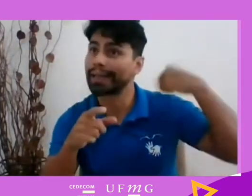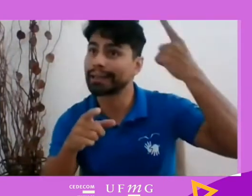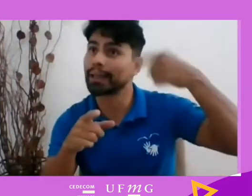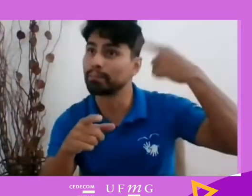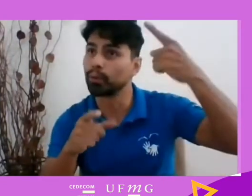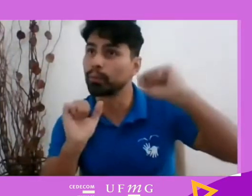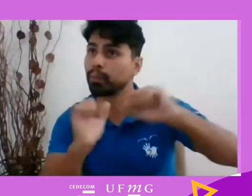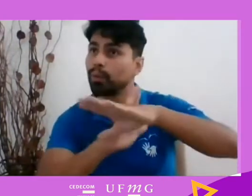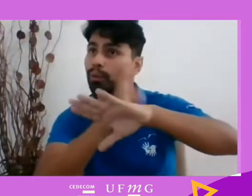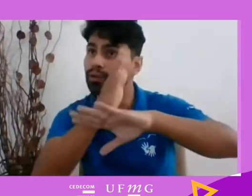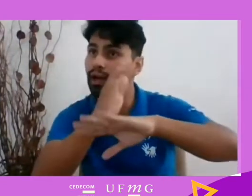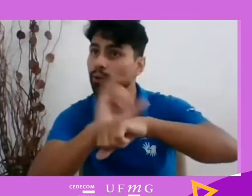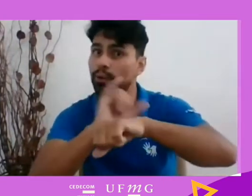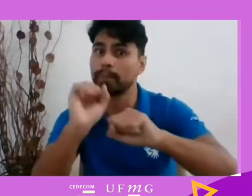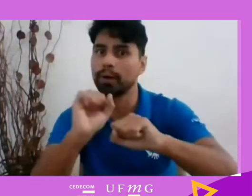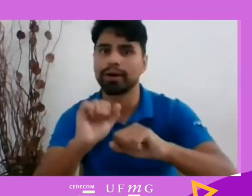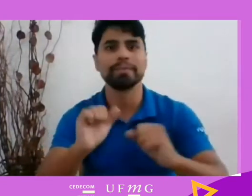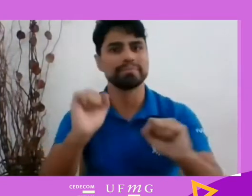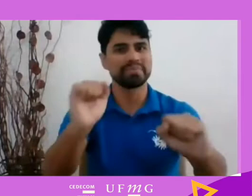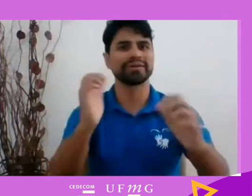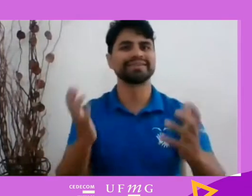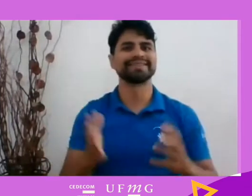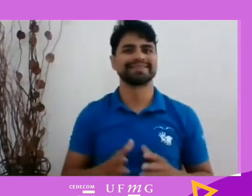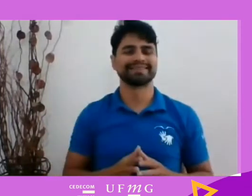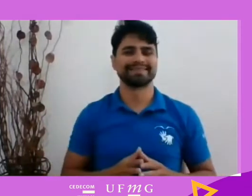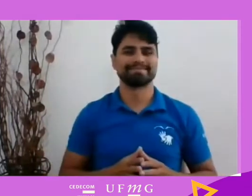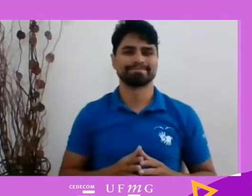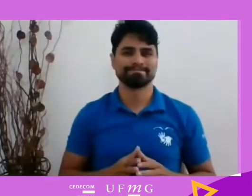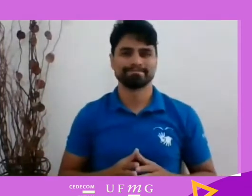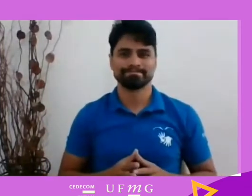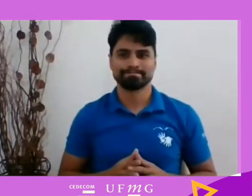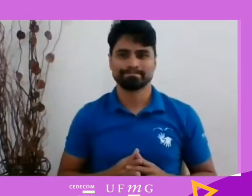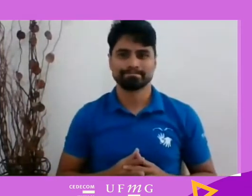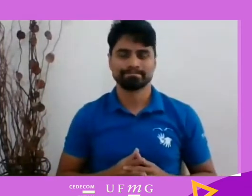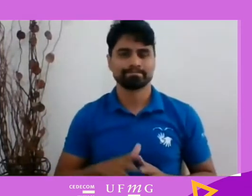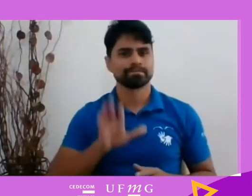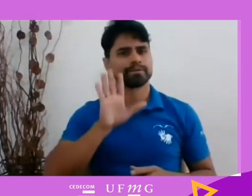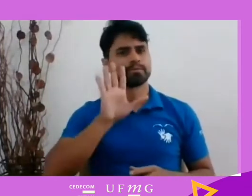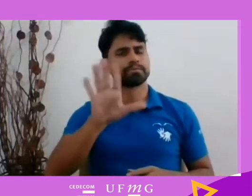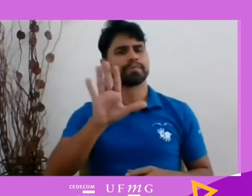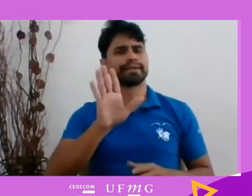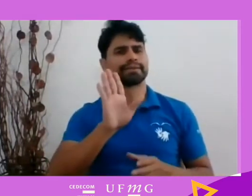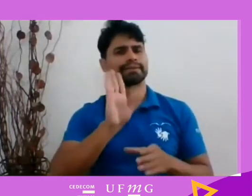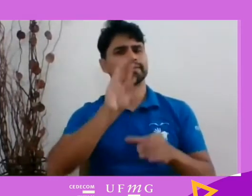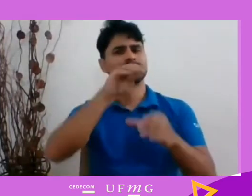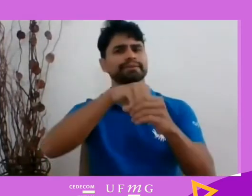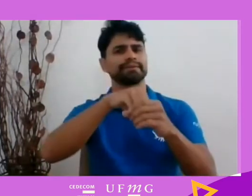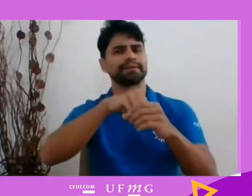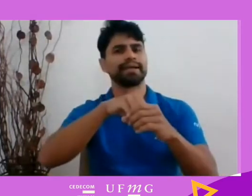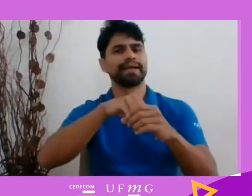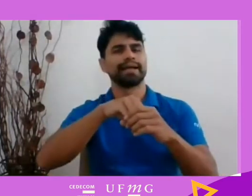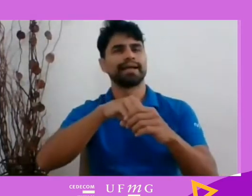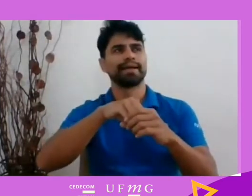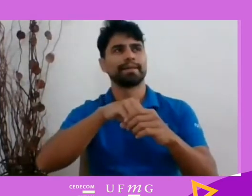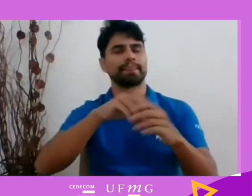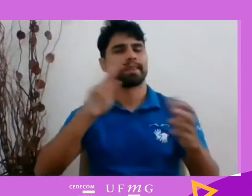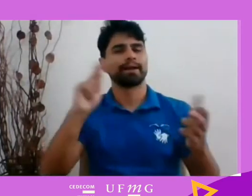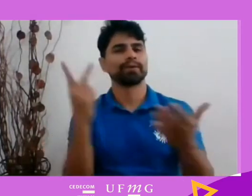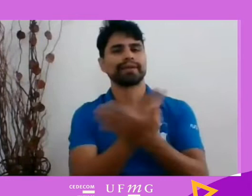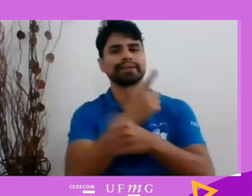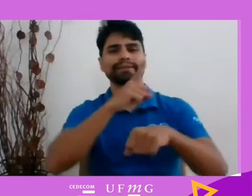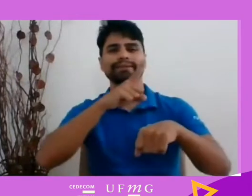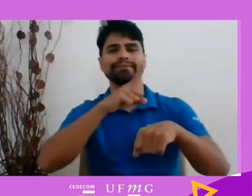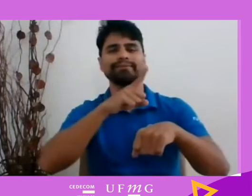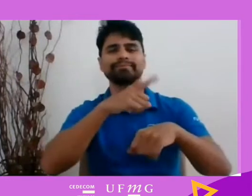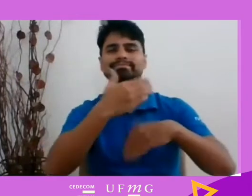esse caráter do presente, mas a ideia de presente vai se tornando dilatada na contemporaneidade. Então, a gente vai assistir